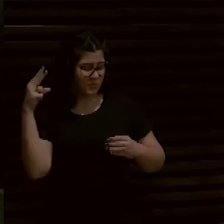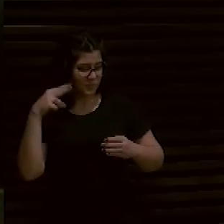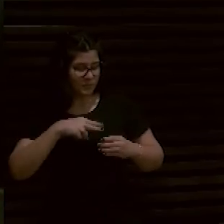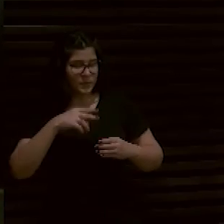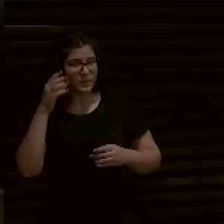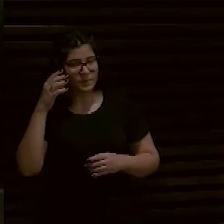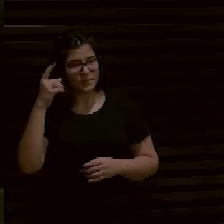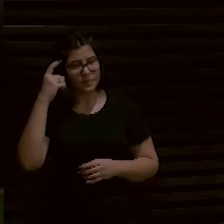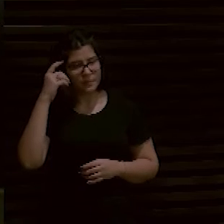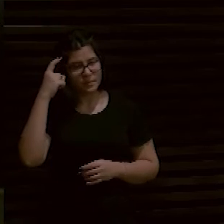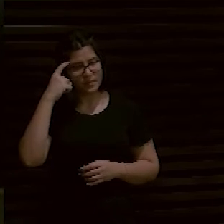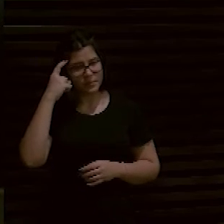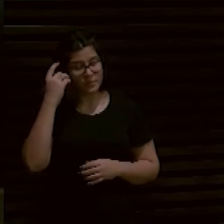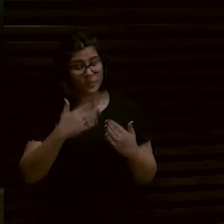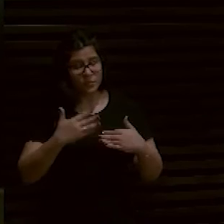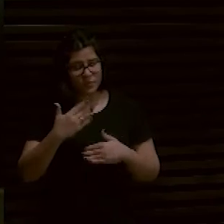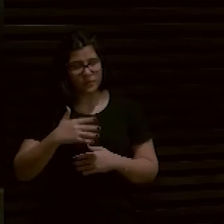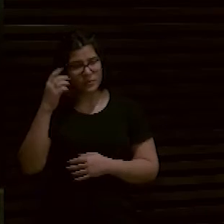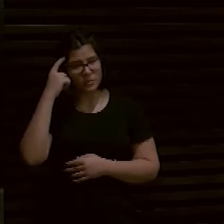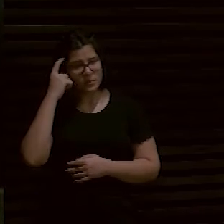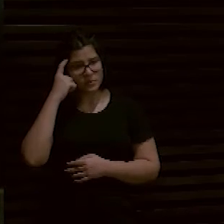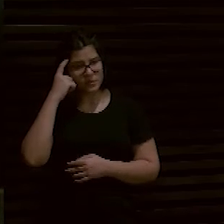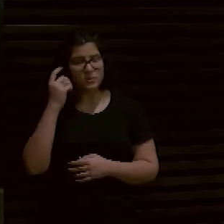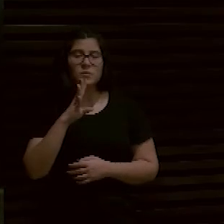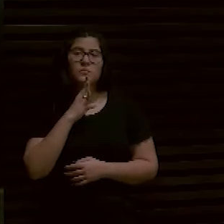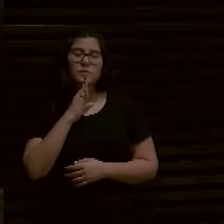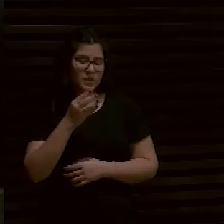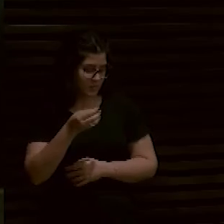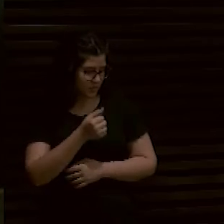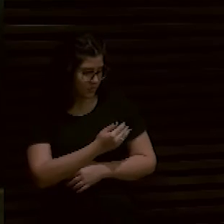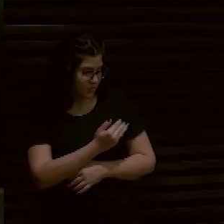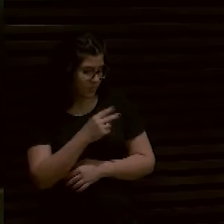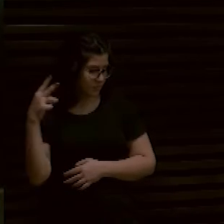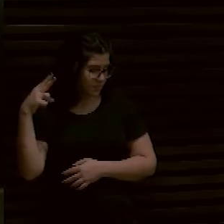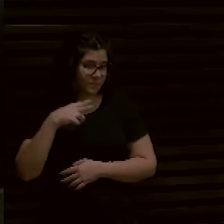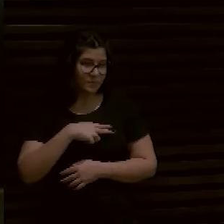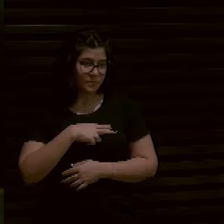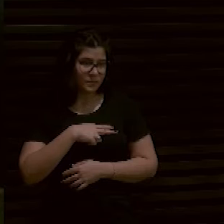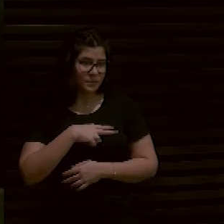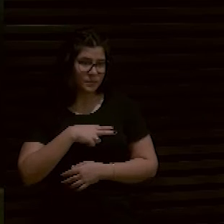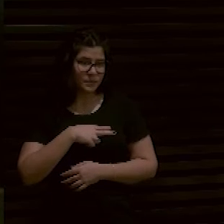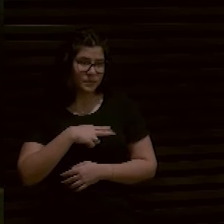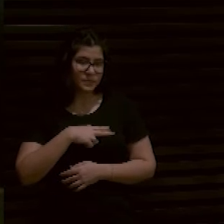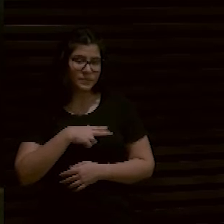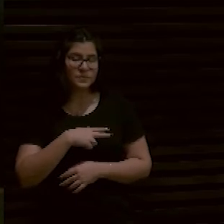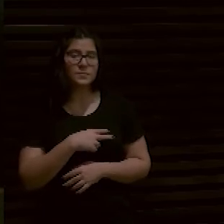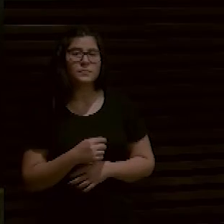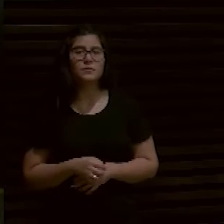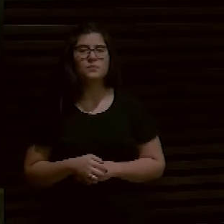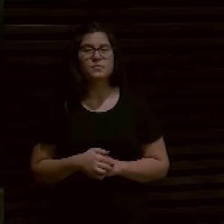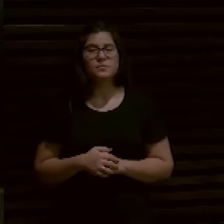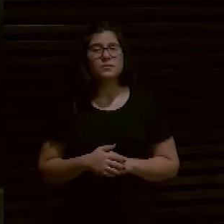seus pensamentos. Ele conhece esse interior, o quanto esse interior é enfermo. E o